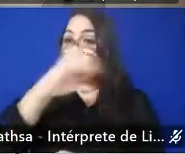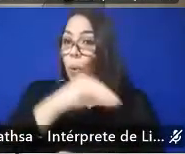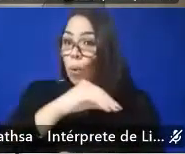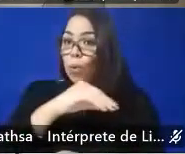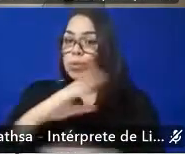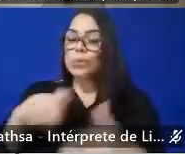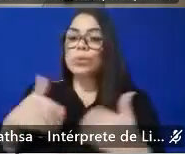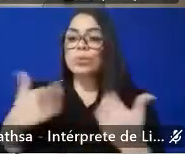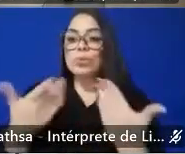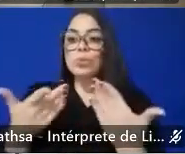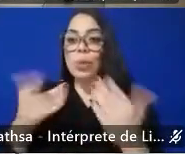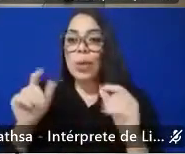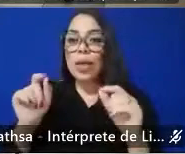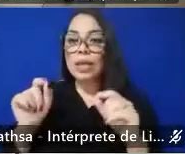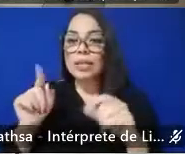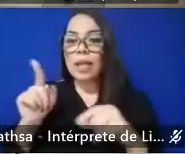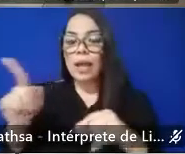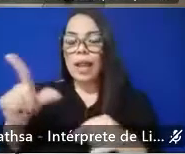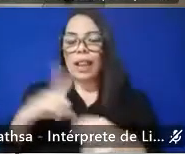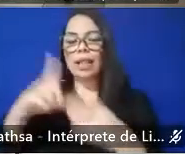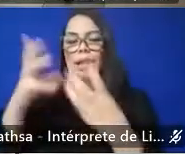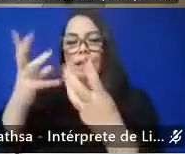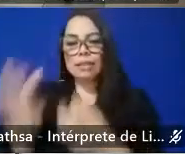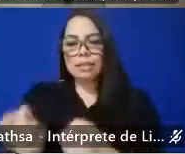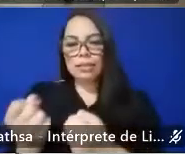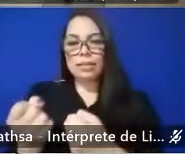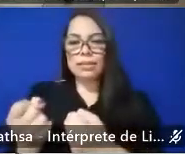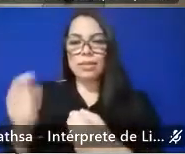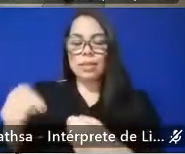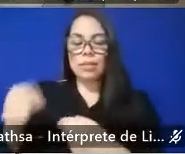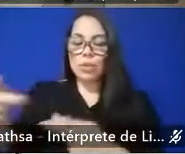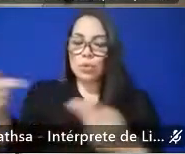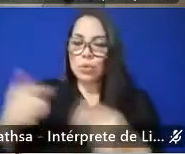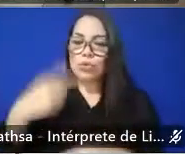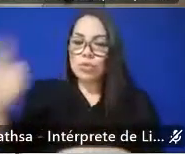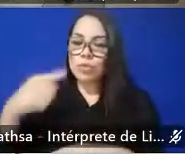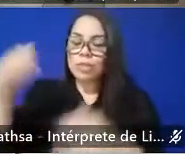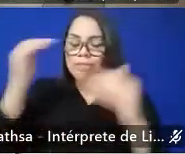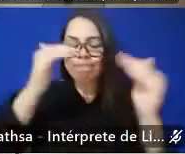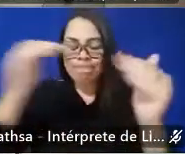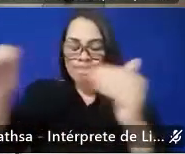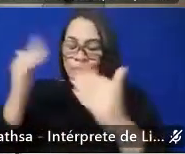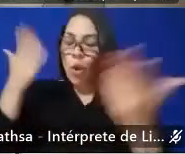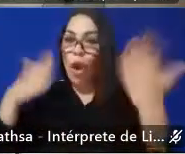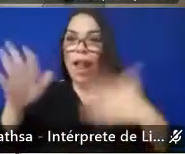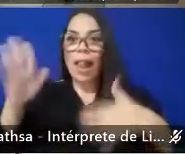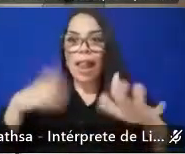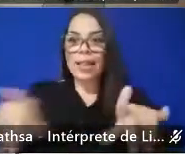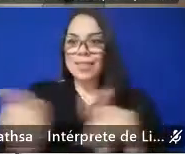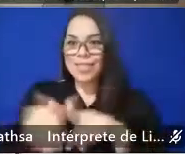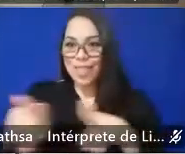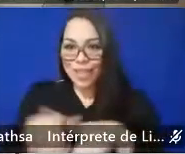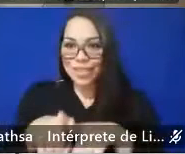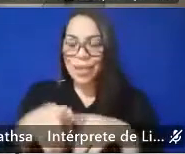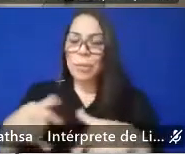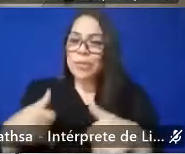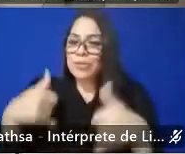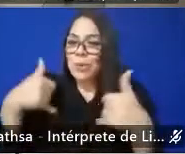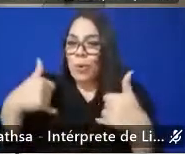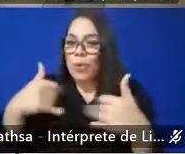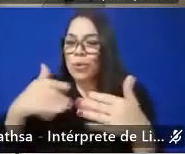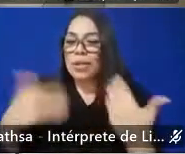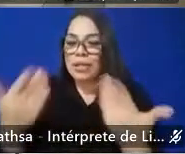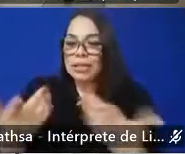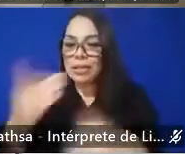ela tem aceitado esse convite para nós foi o motivo de muita alegria e muita honra então o portal do Tamara Cristina